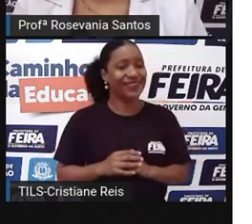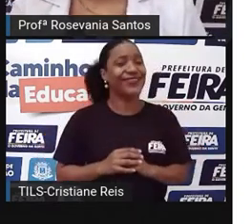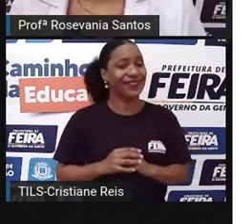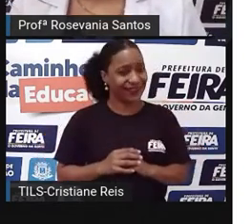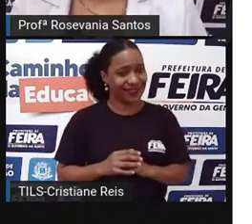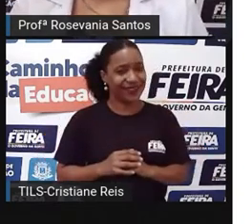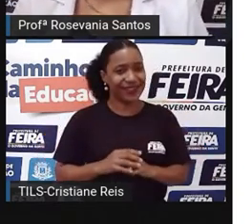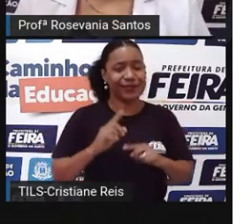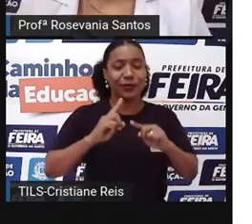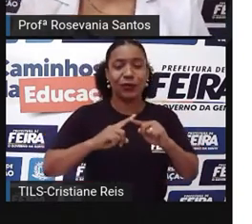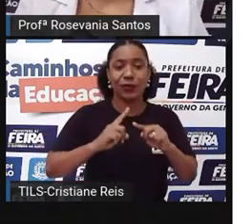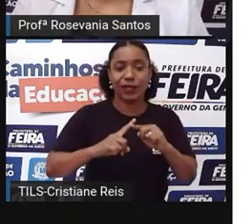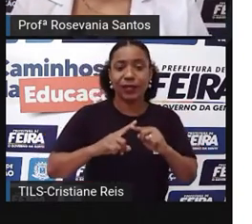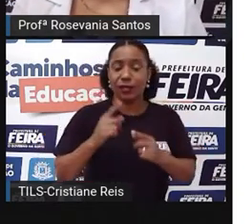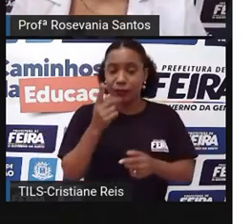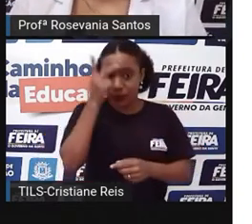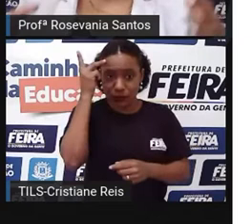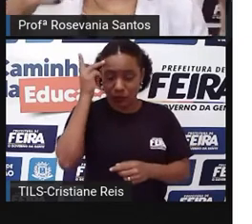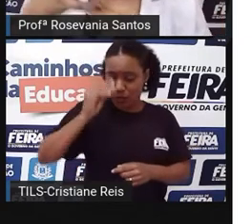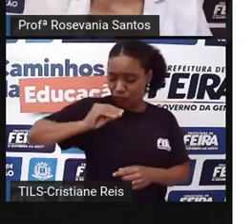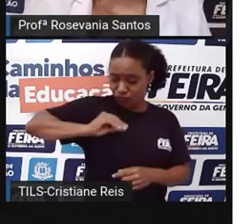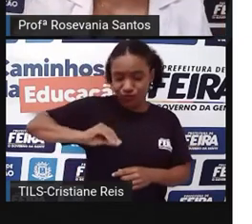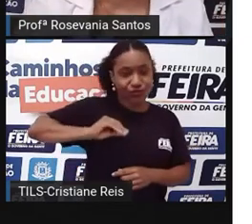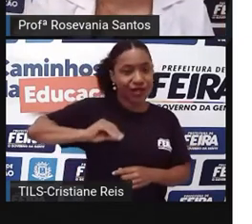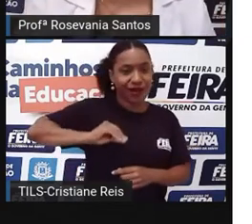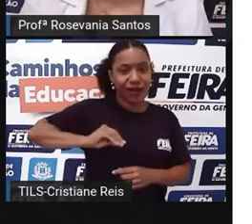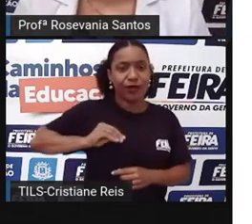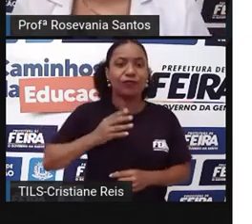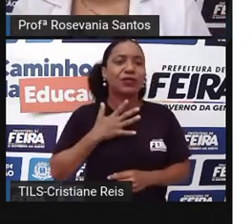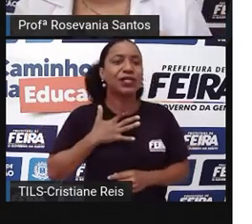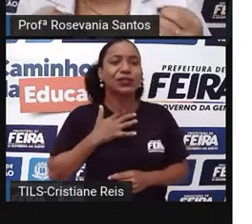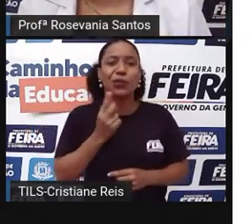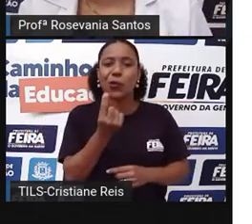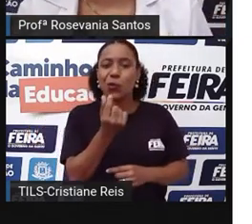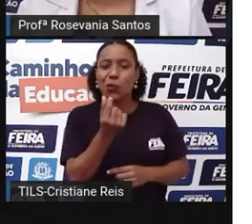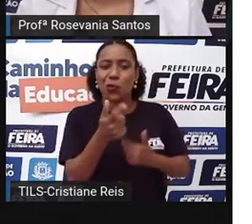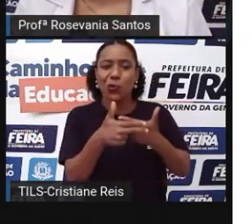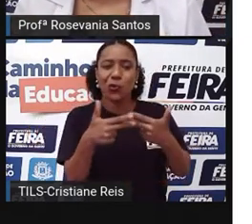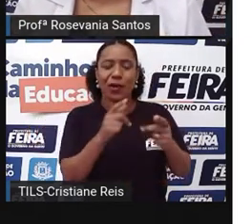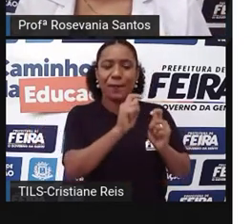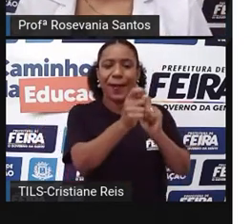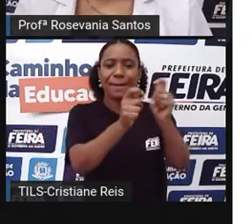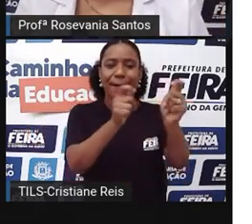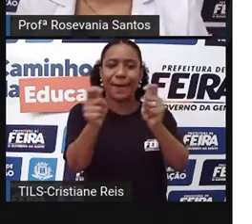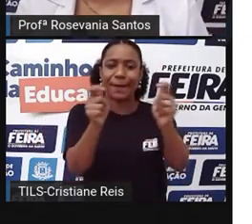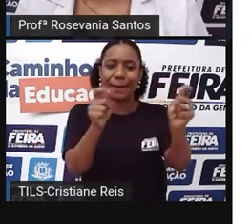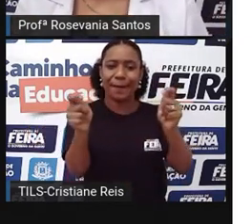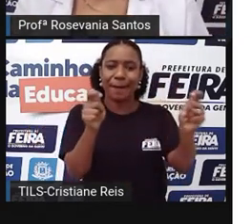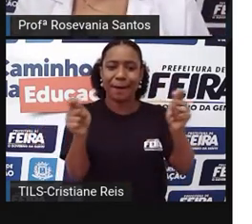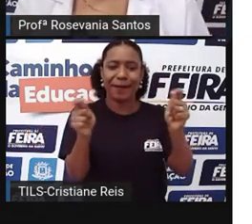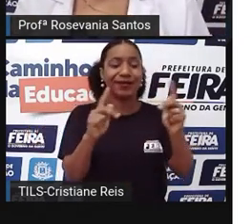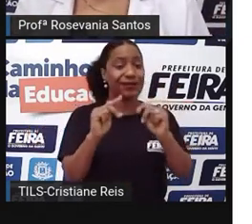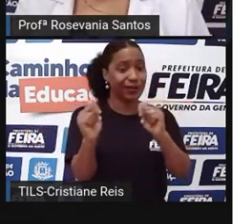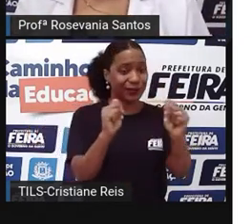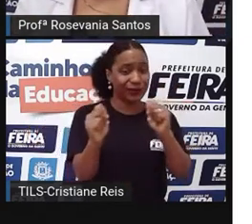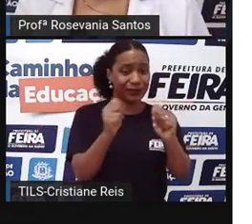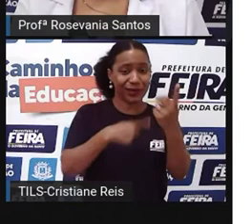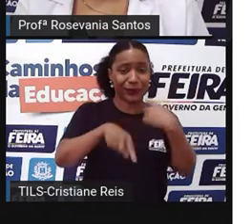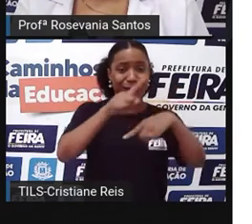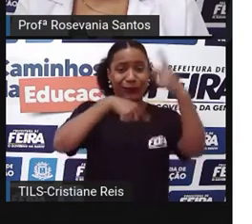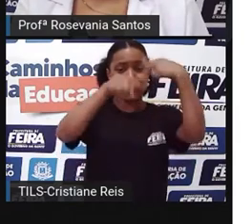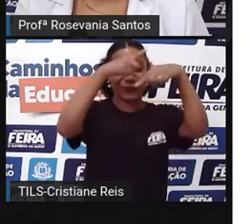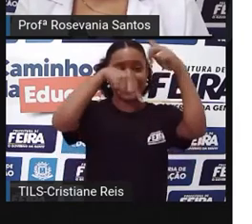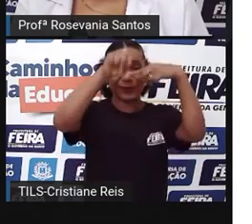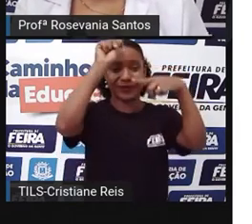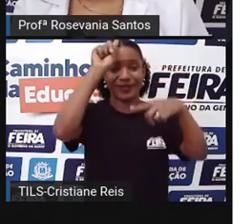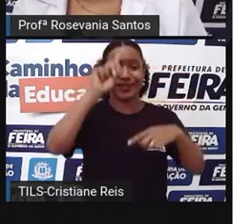se injeta dinheiro, né, para as pessoas, eles injetam esse dinheiro de volta na economia. Então, começamos